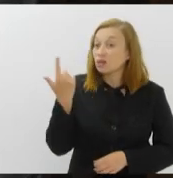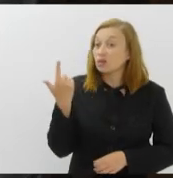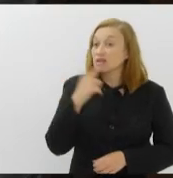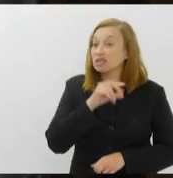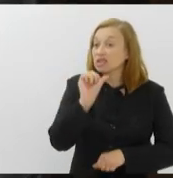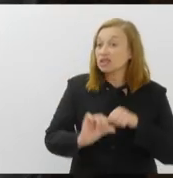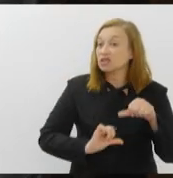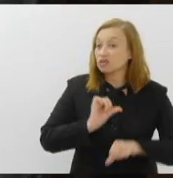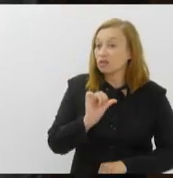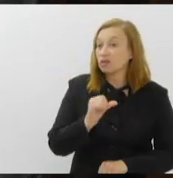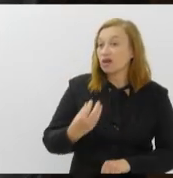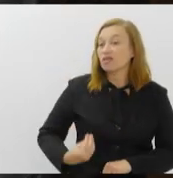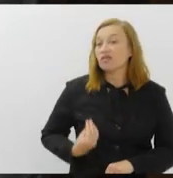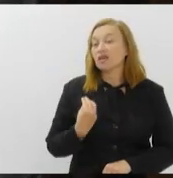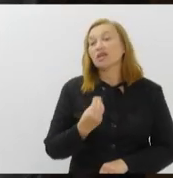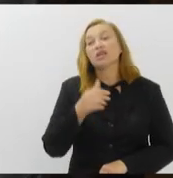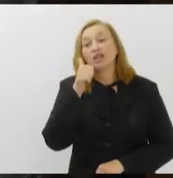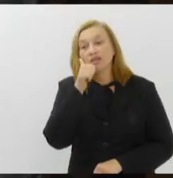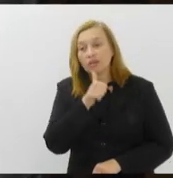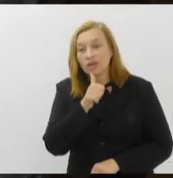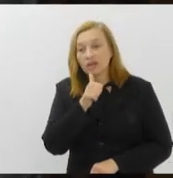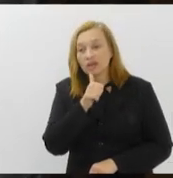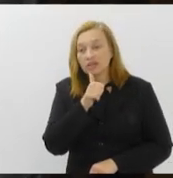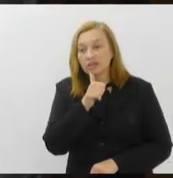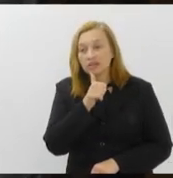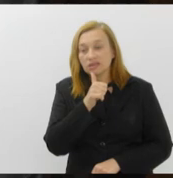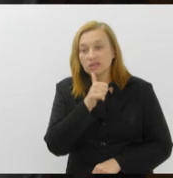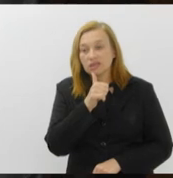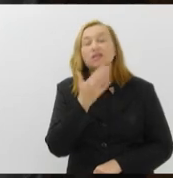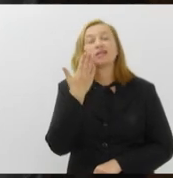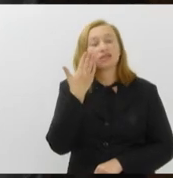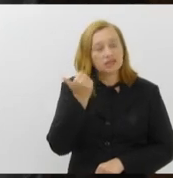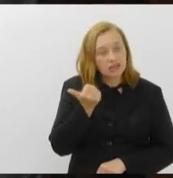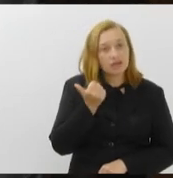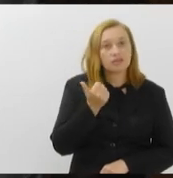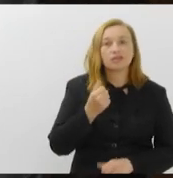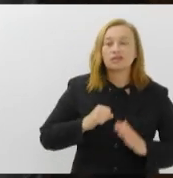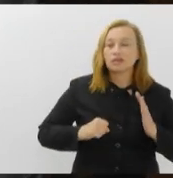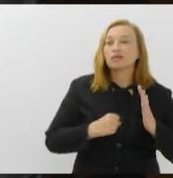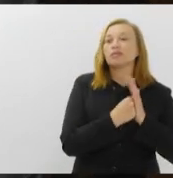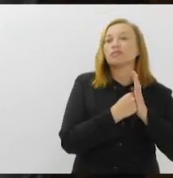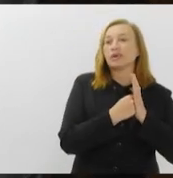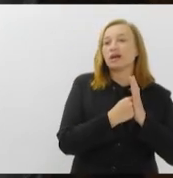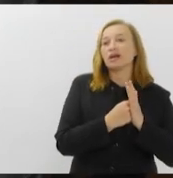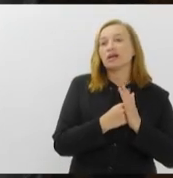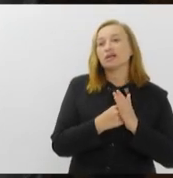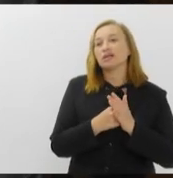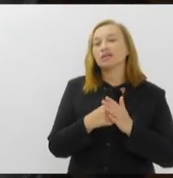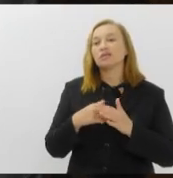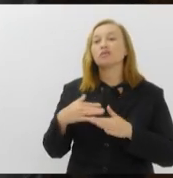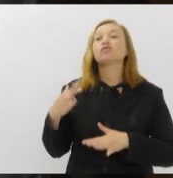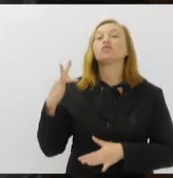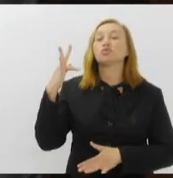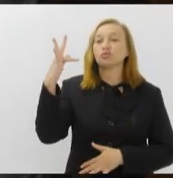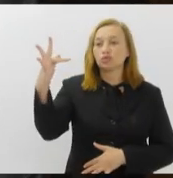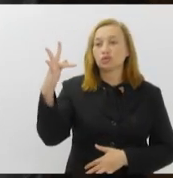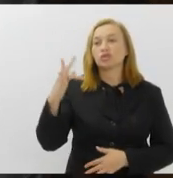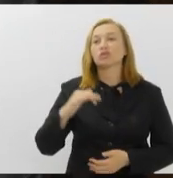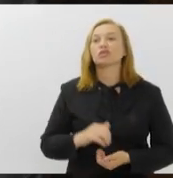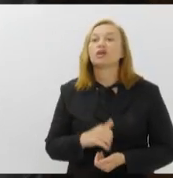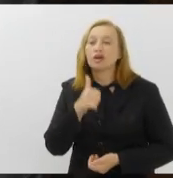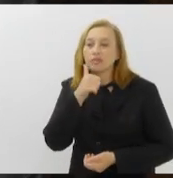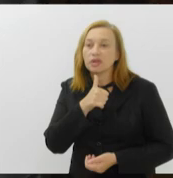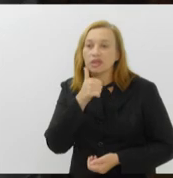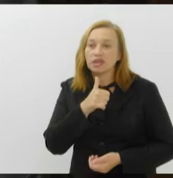transformar a vida das nossas mulheres, a gente sabe que vai ter impacto nas próximas gerações, nas nossas meninas, no